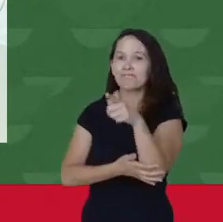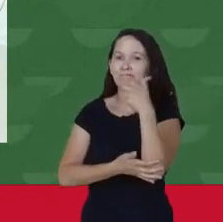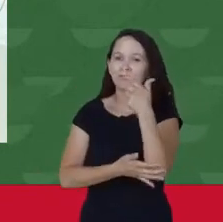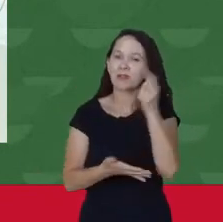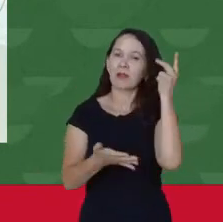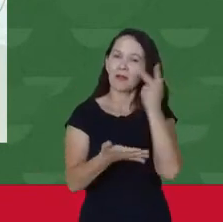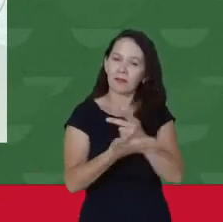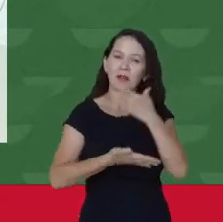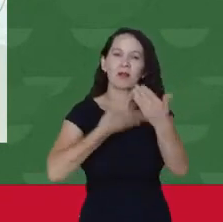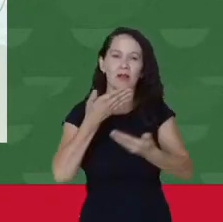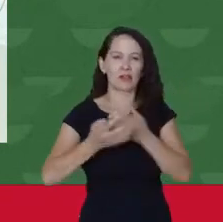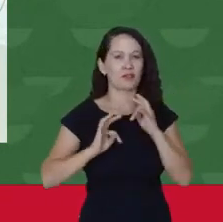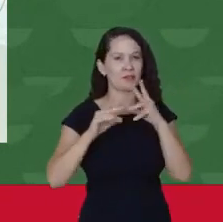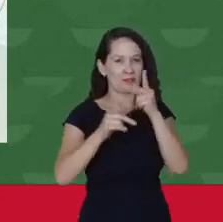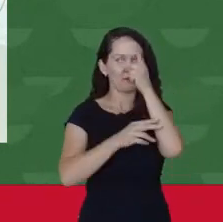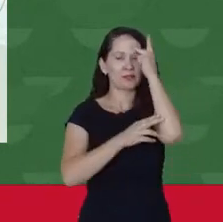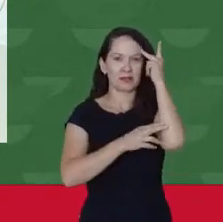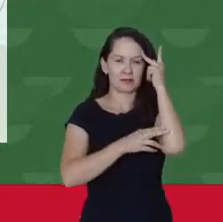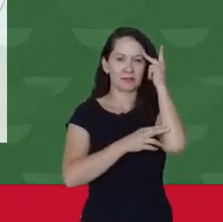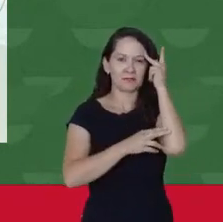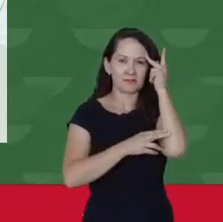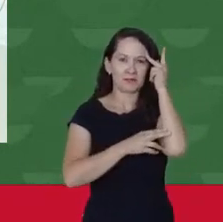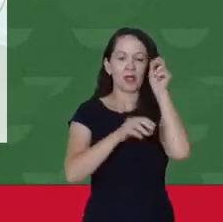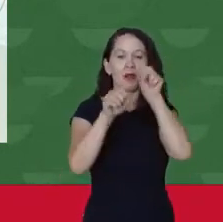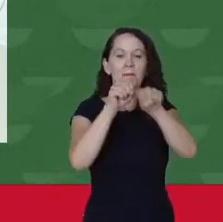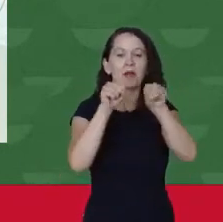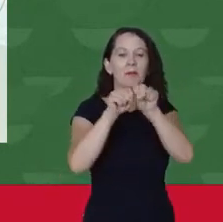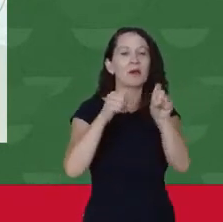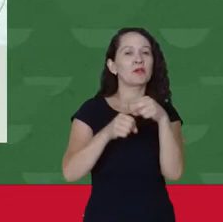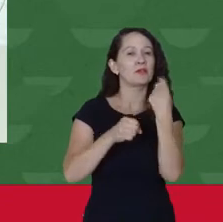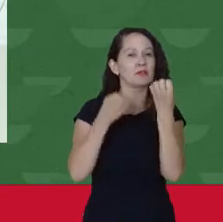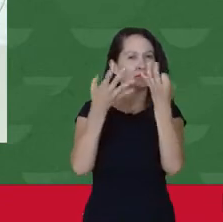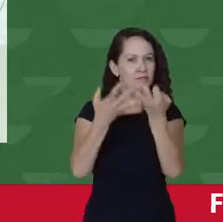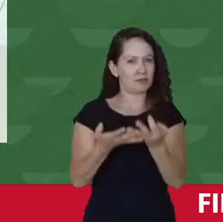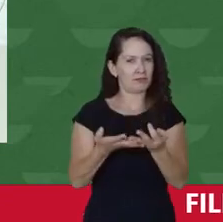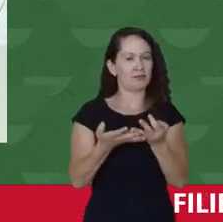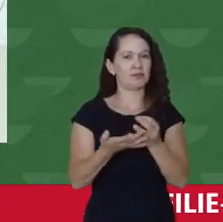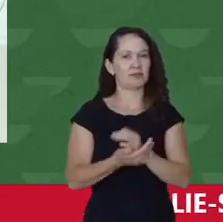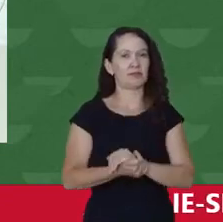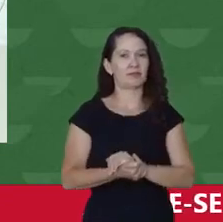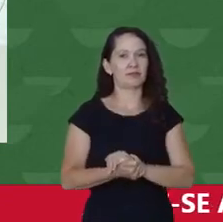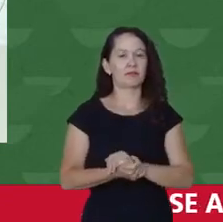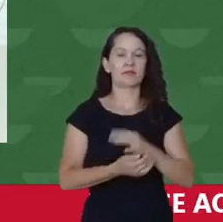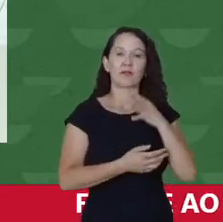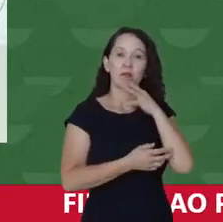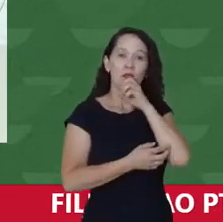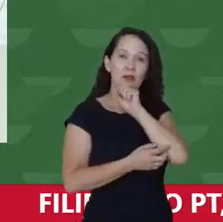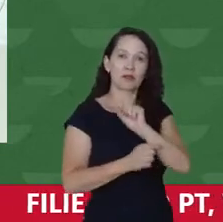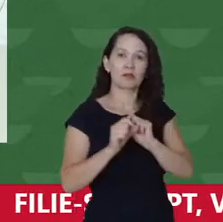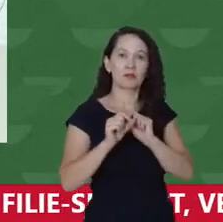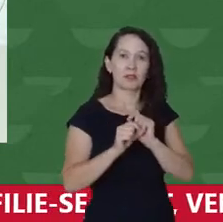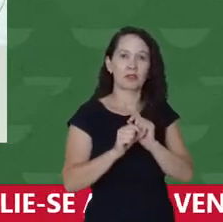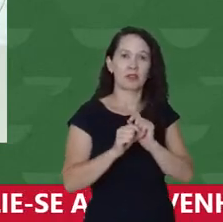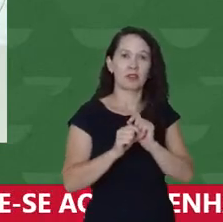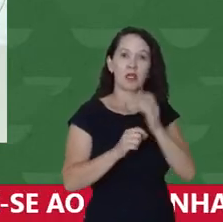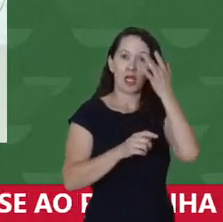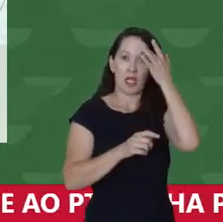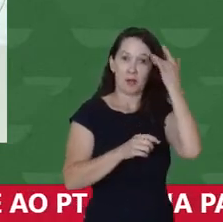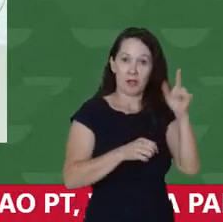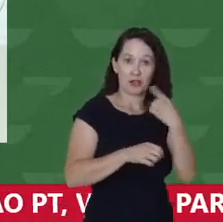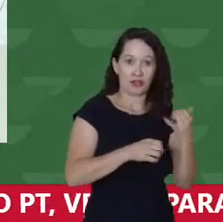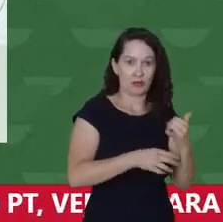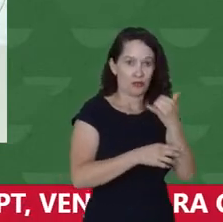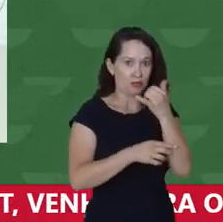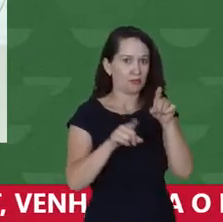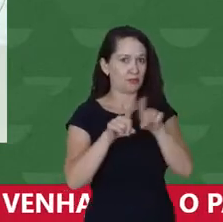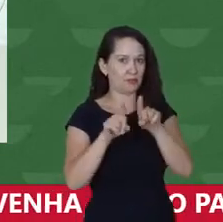mesmo atendimento para todo mundo. Então, é esse desmonte que nós estamos falando. E acho que amanhã estaremos no aeroporto aqui